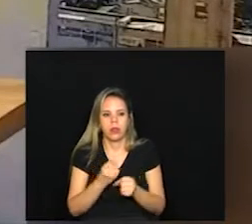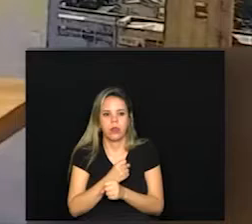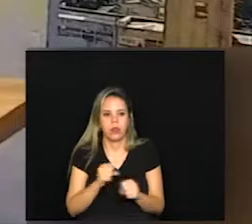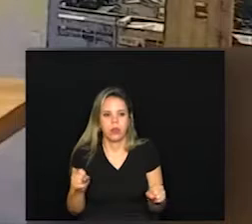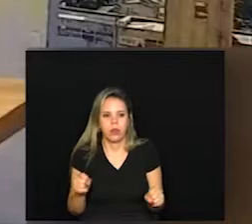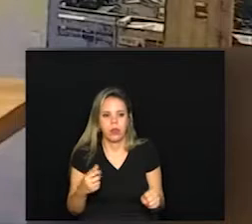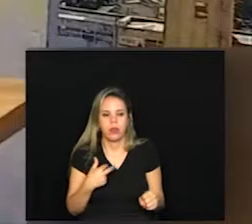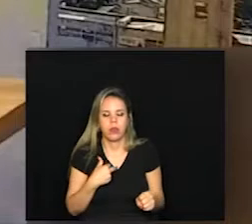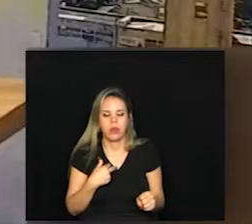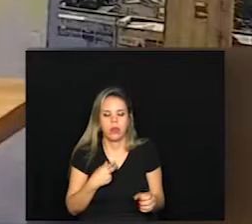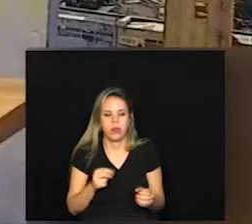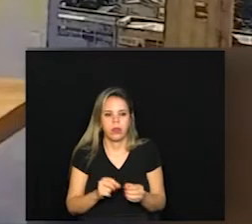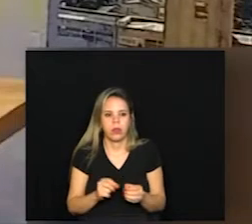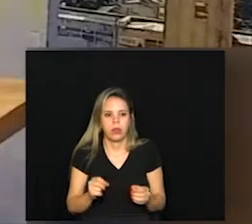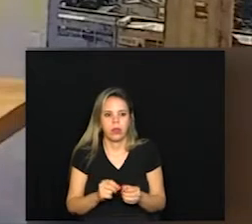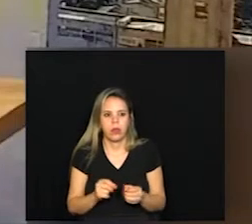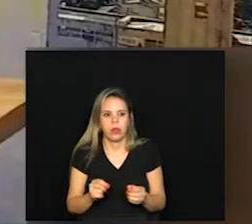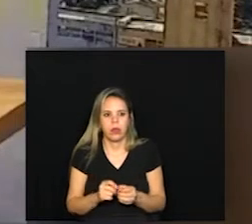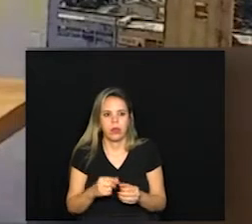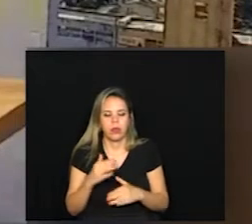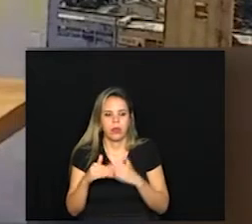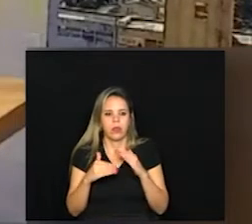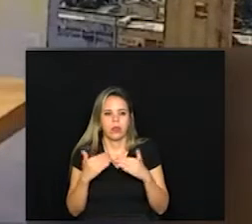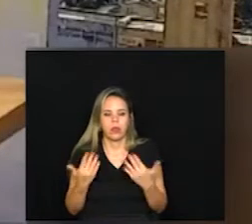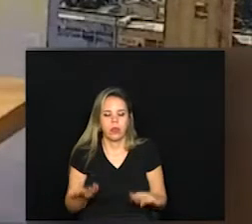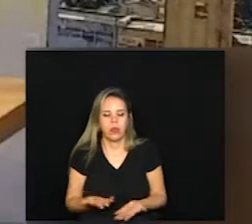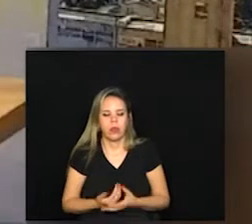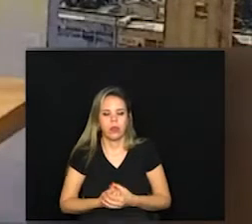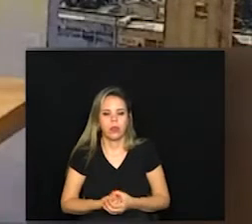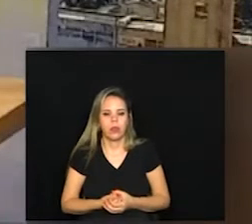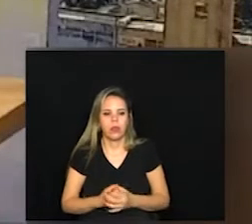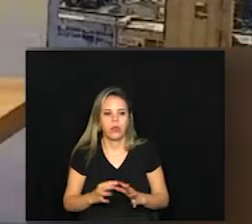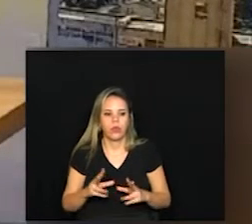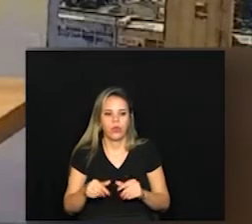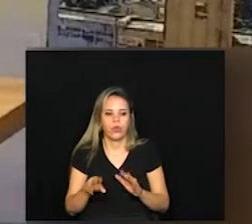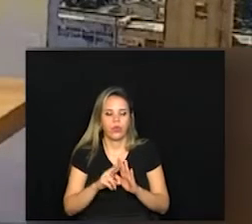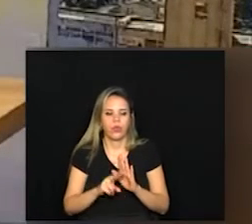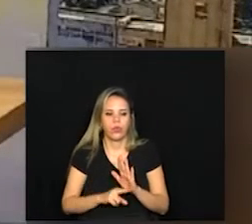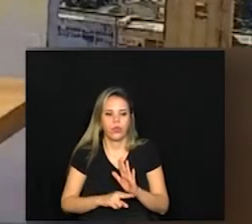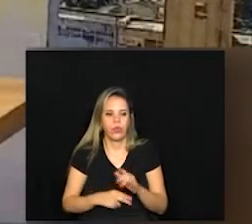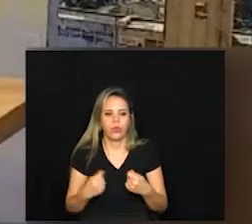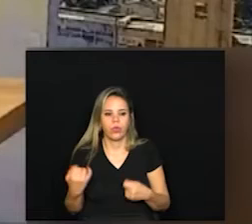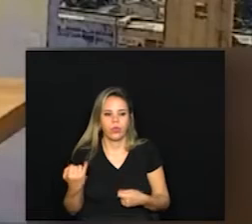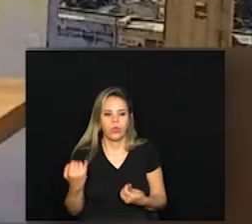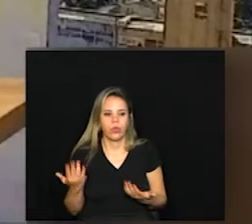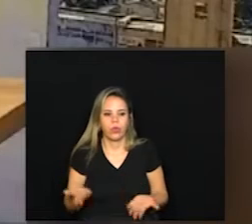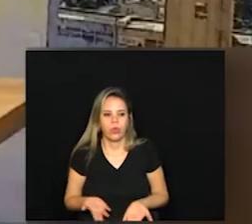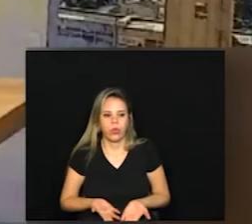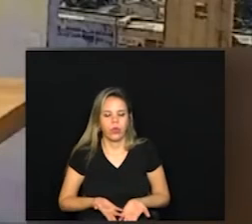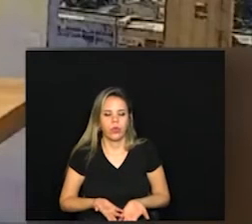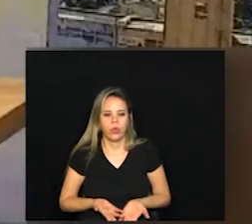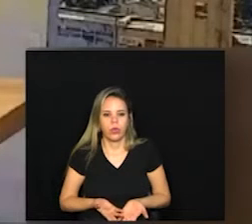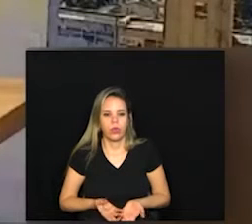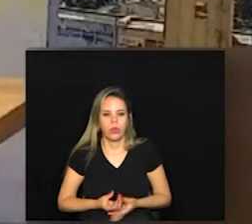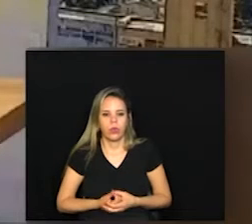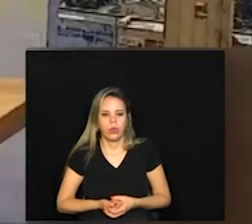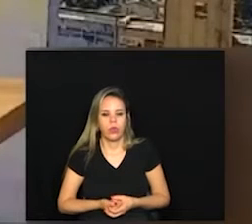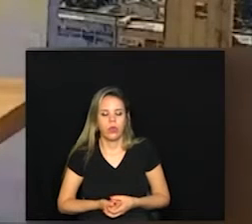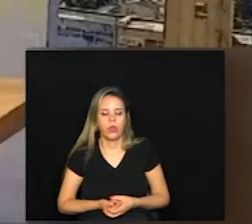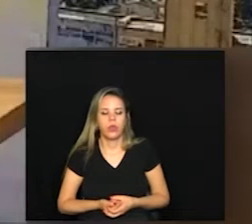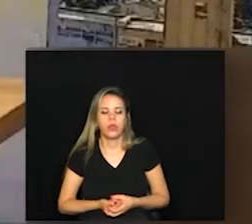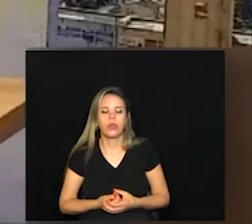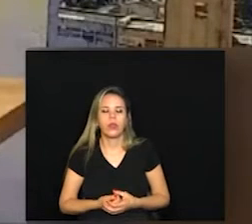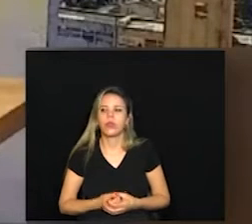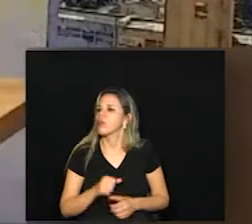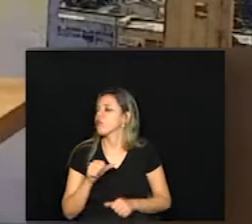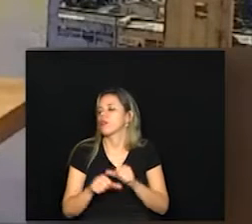impossível. Nós não teríamos como desenvolver todos os procedimentos necessários para